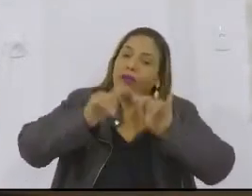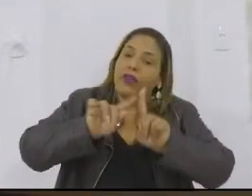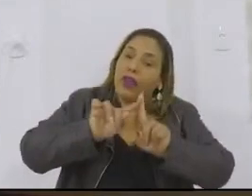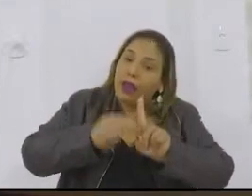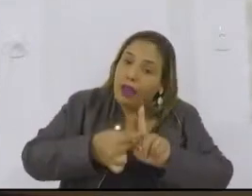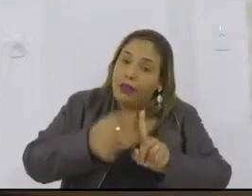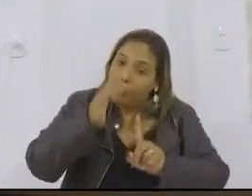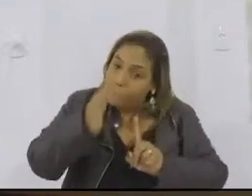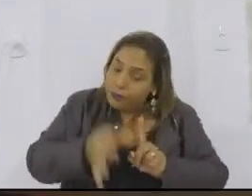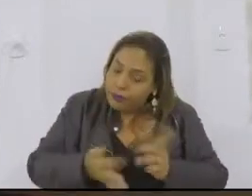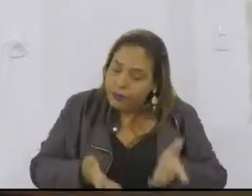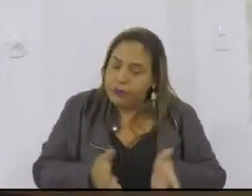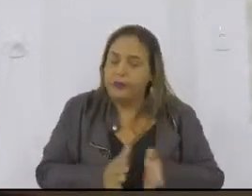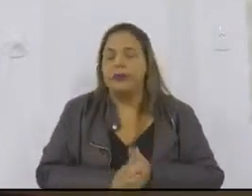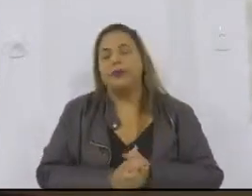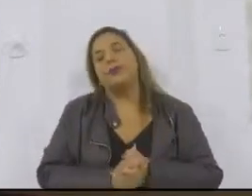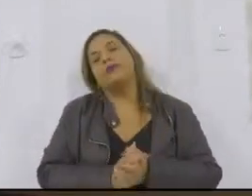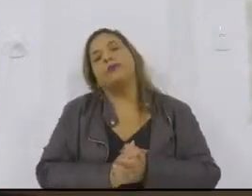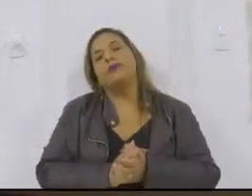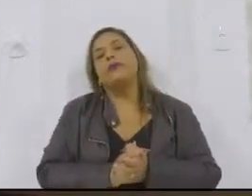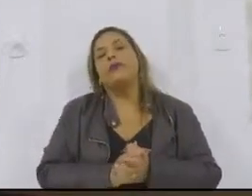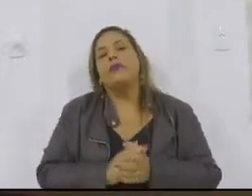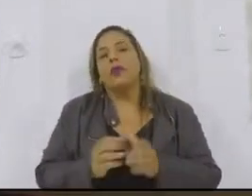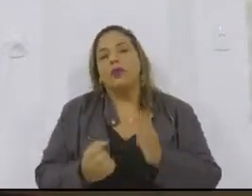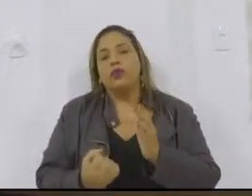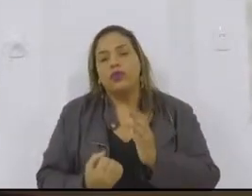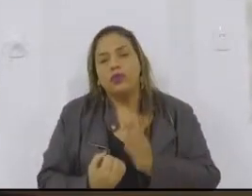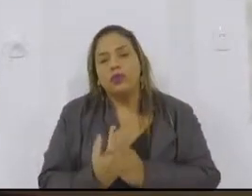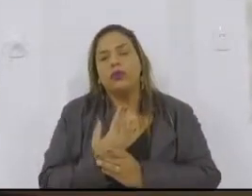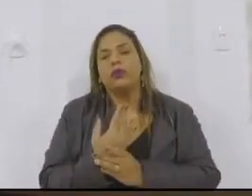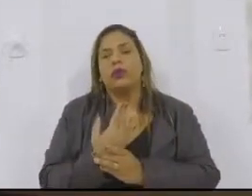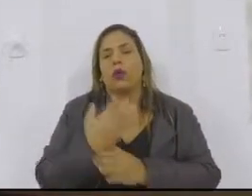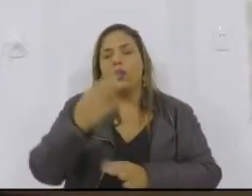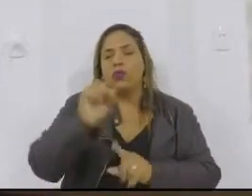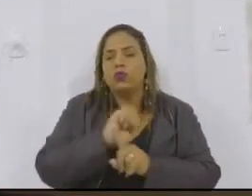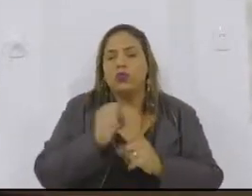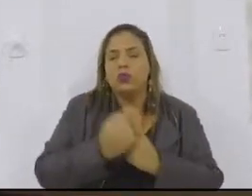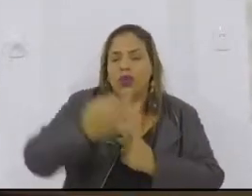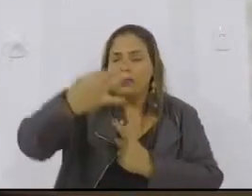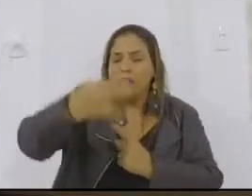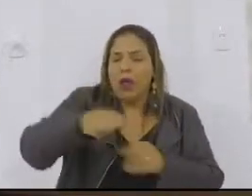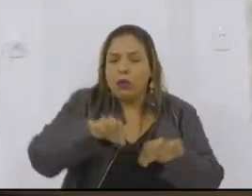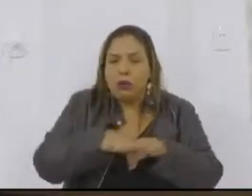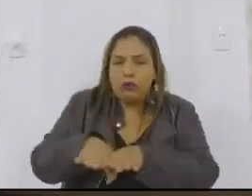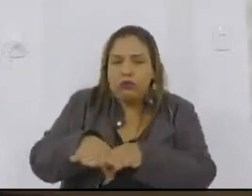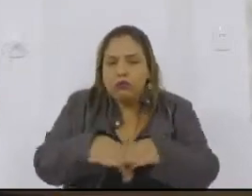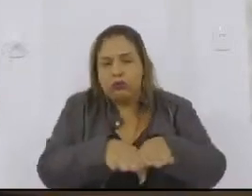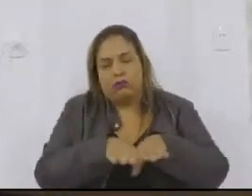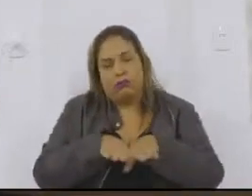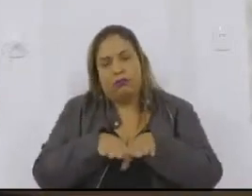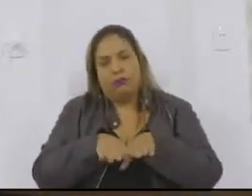sua responsabilidade na construção de uma sociedade mais justa e igualitária.